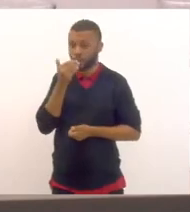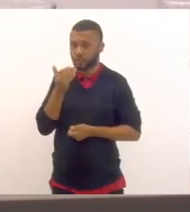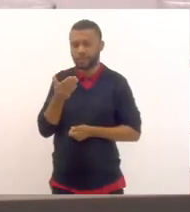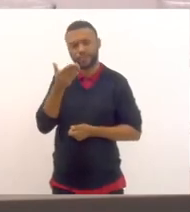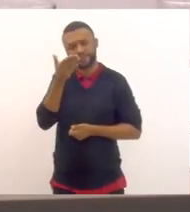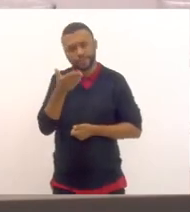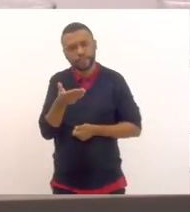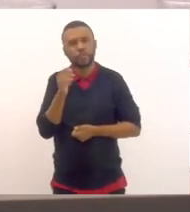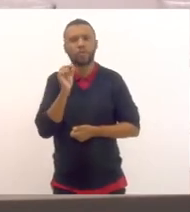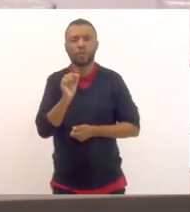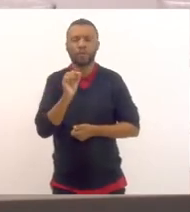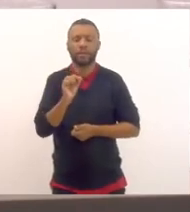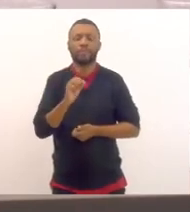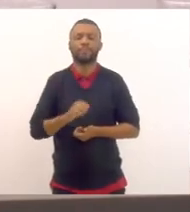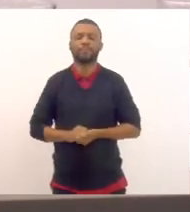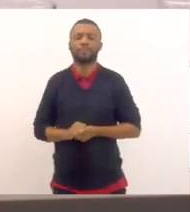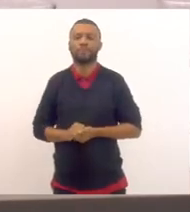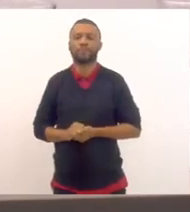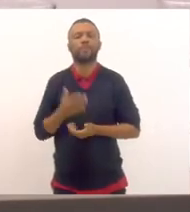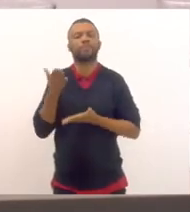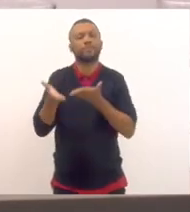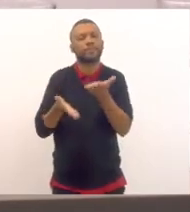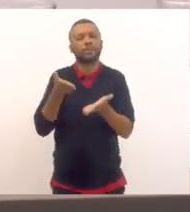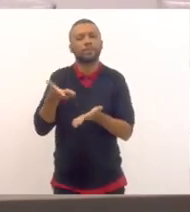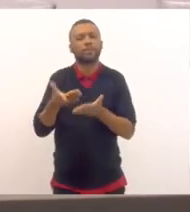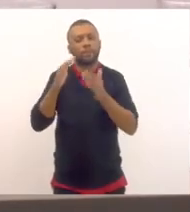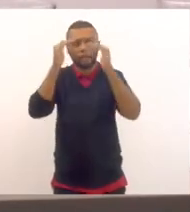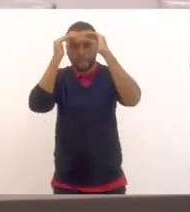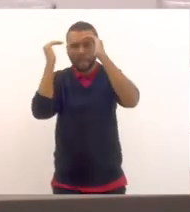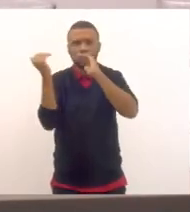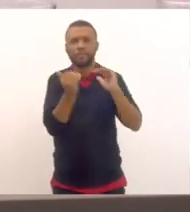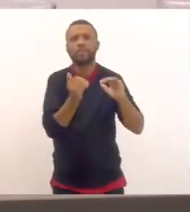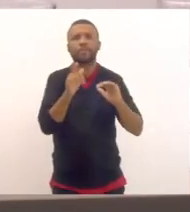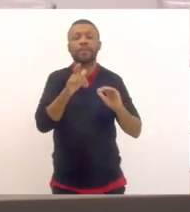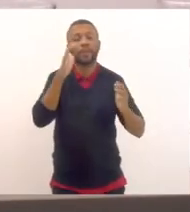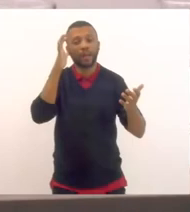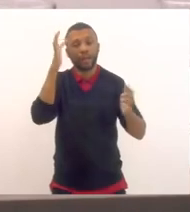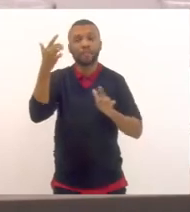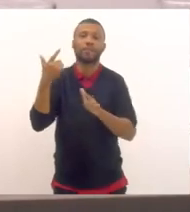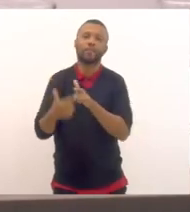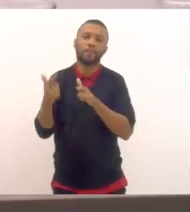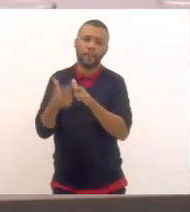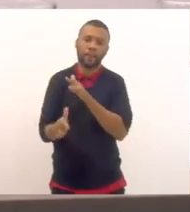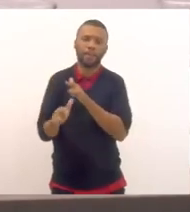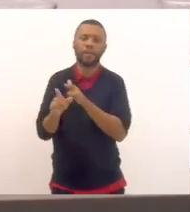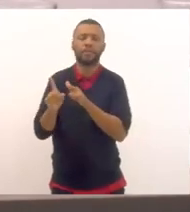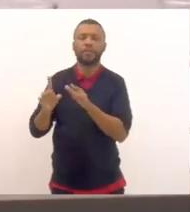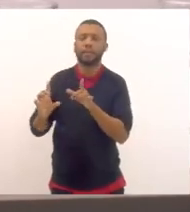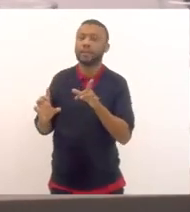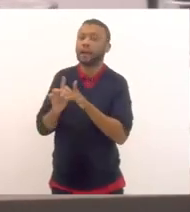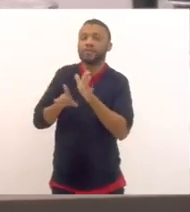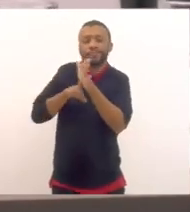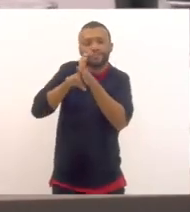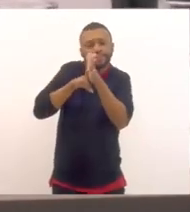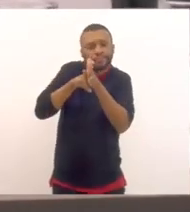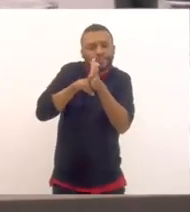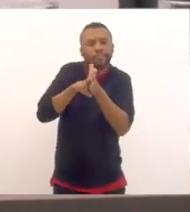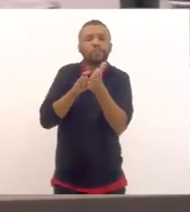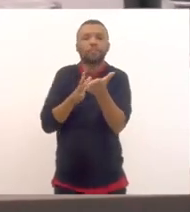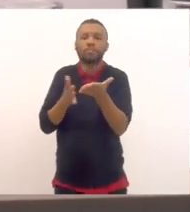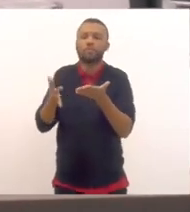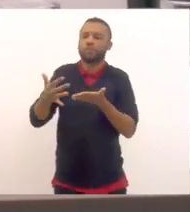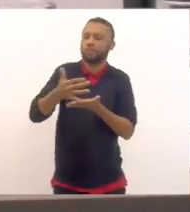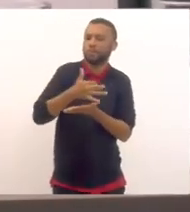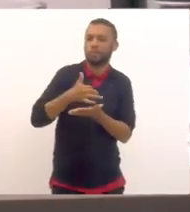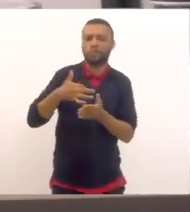vossa excelência né que eu tá só como a respeito que fosse resolvido essa questão através de um levantamento que fosse feito